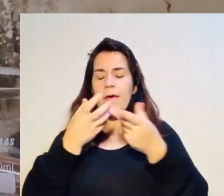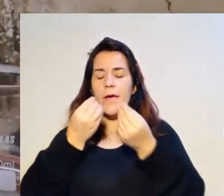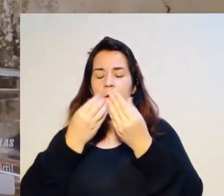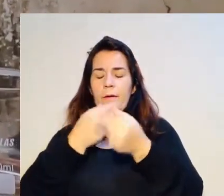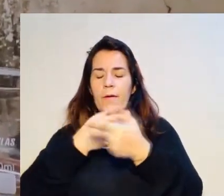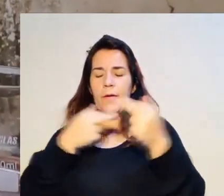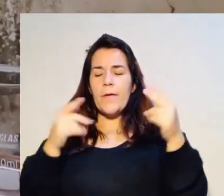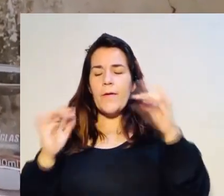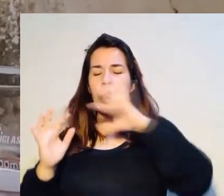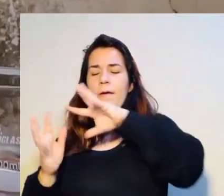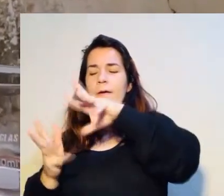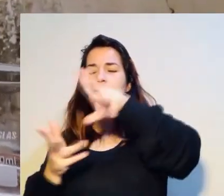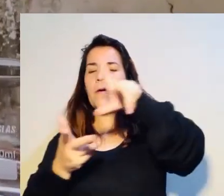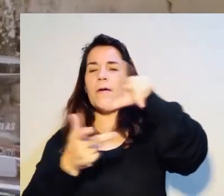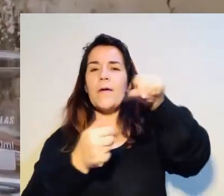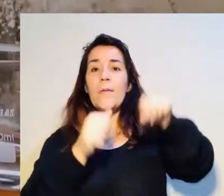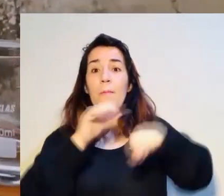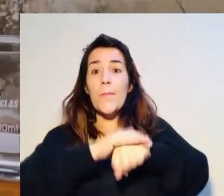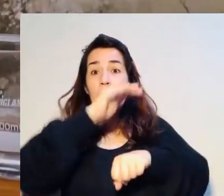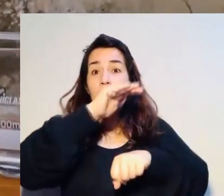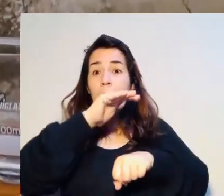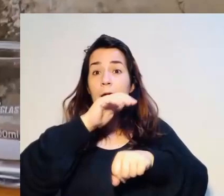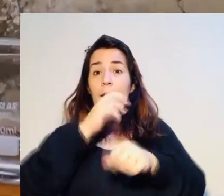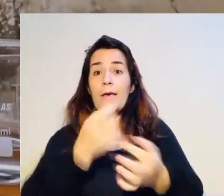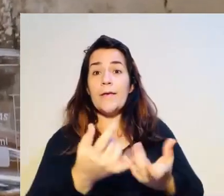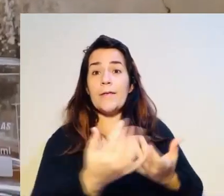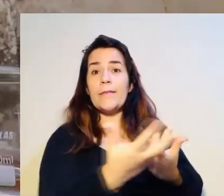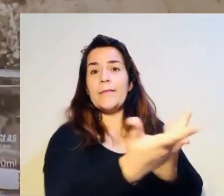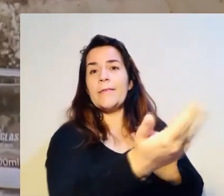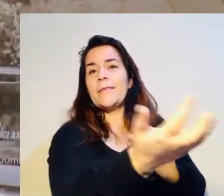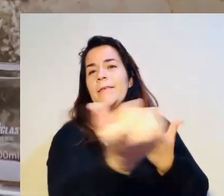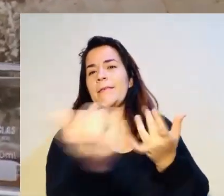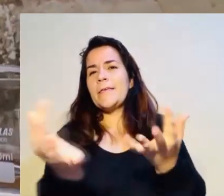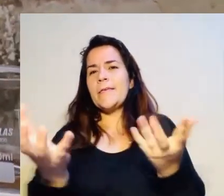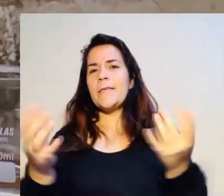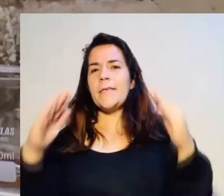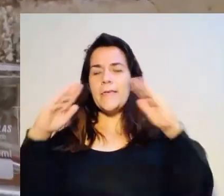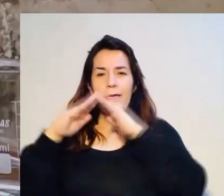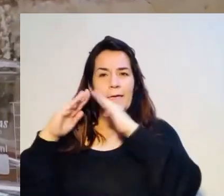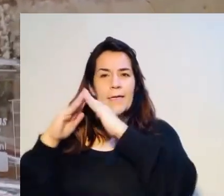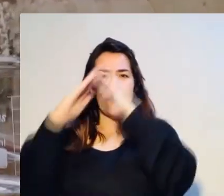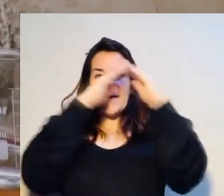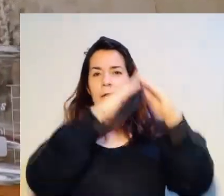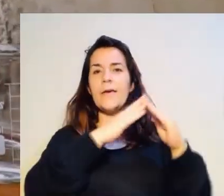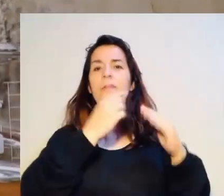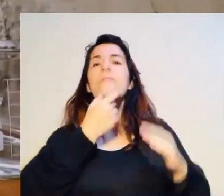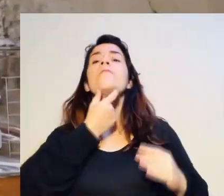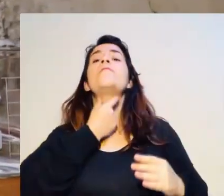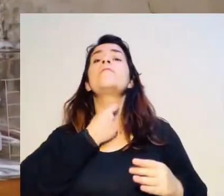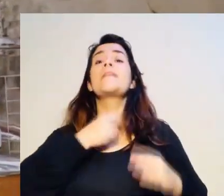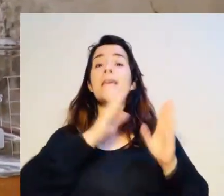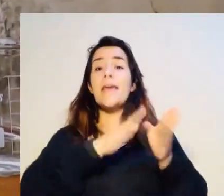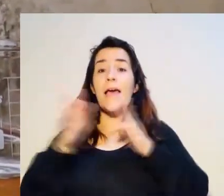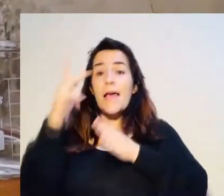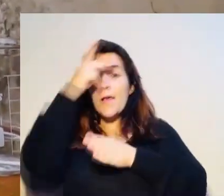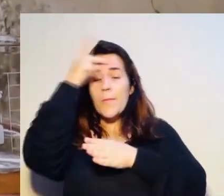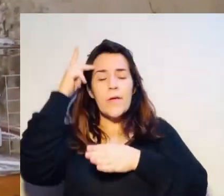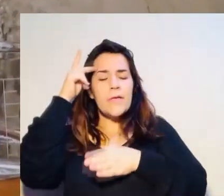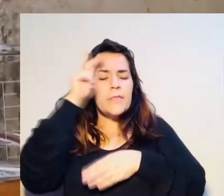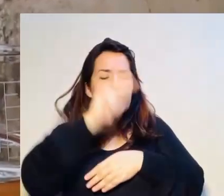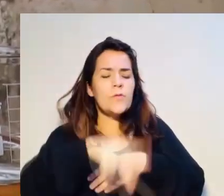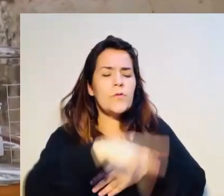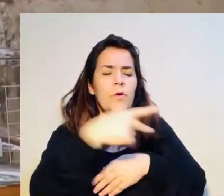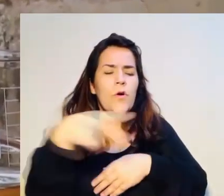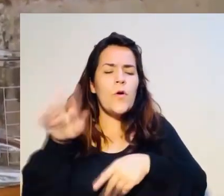mundão. Aprendi muito mais nos quintais, na voz de cada benzedeira, de